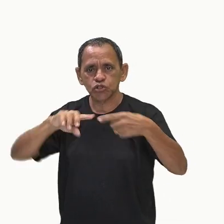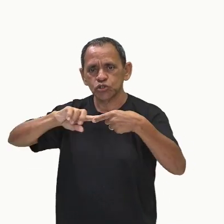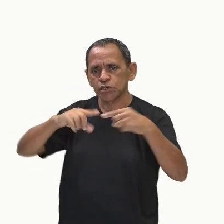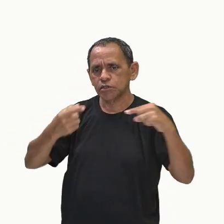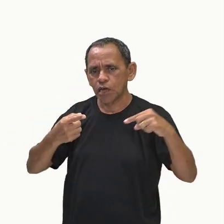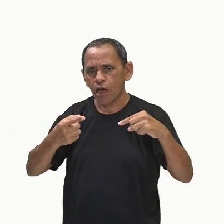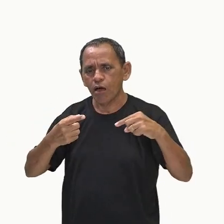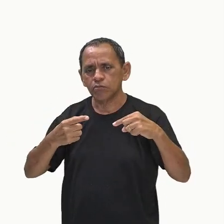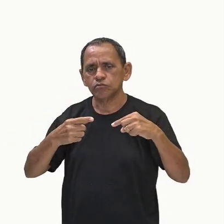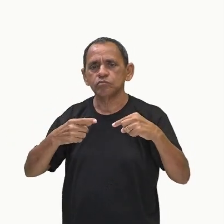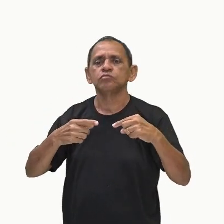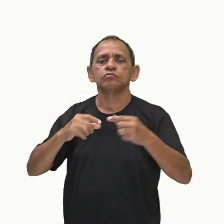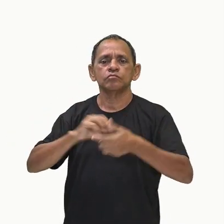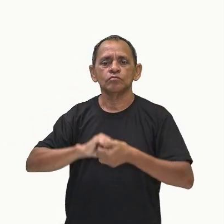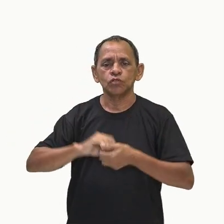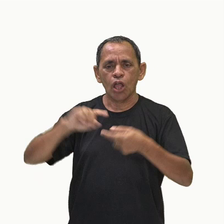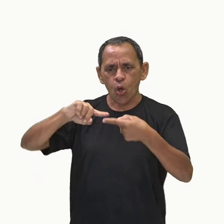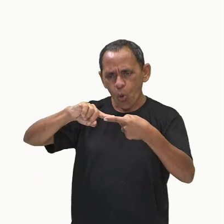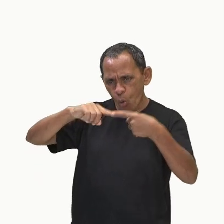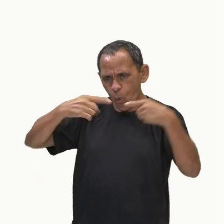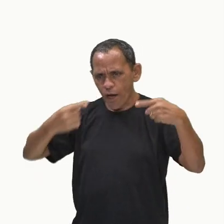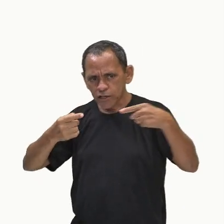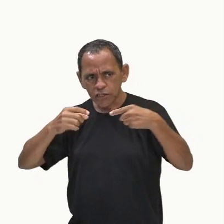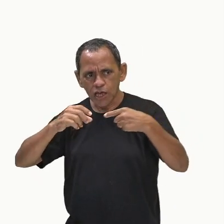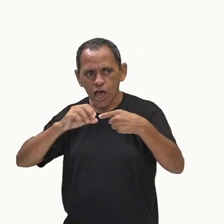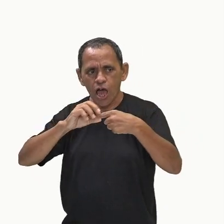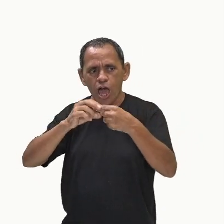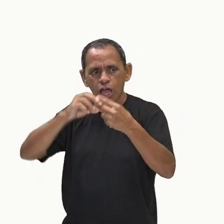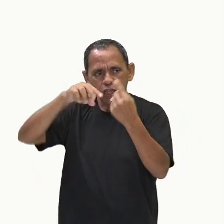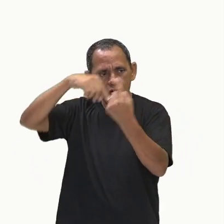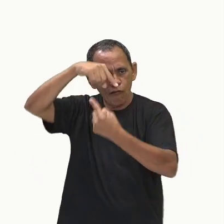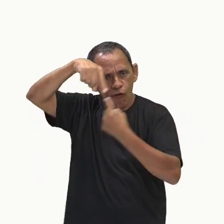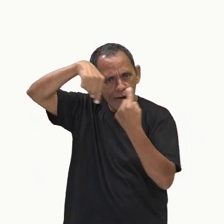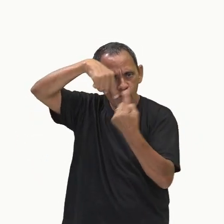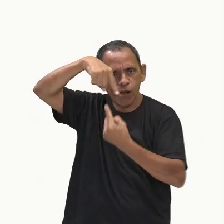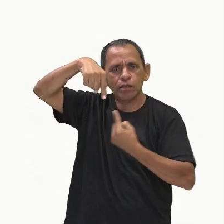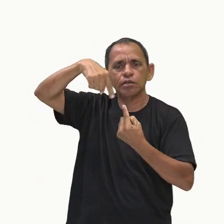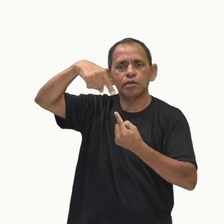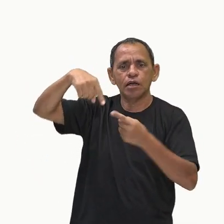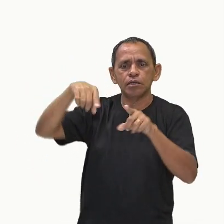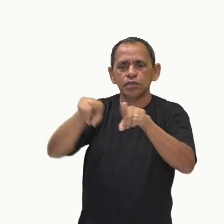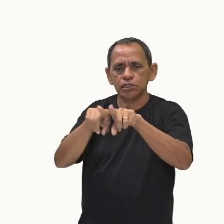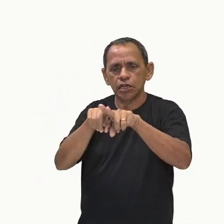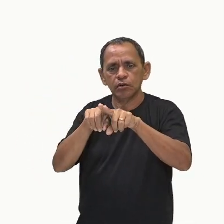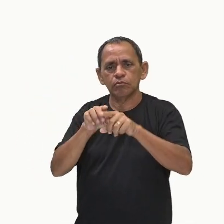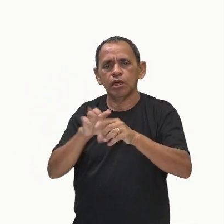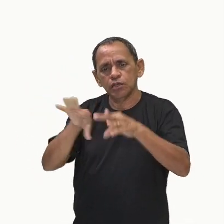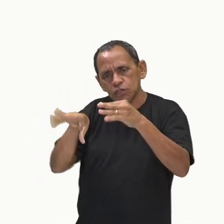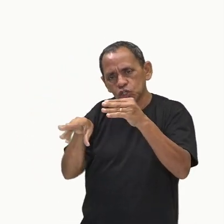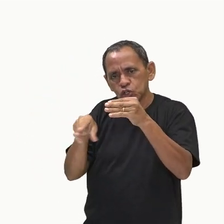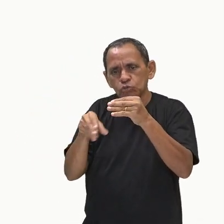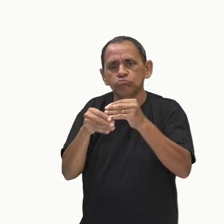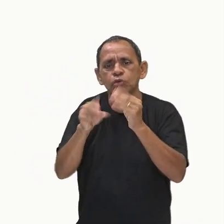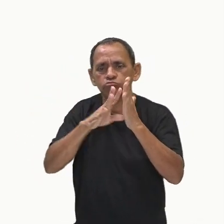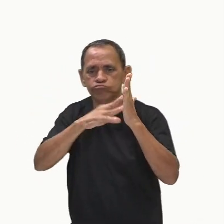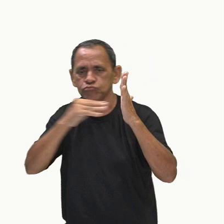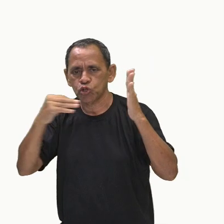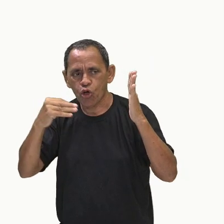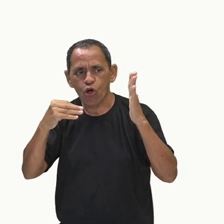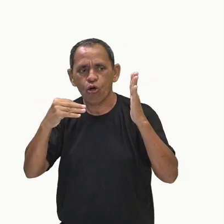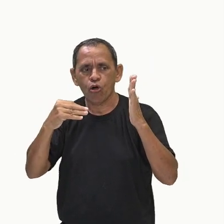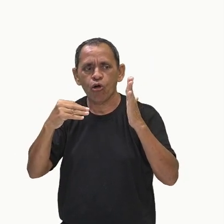esse DNA, sintetizar uma molécula de RNA complementar ao molde do DNA, né?